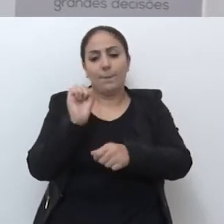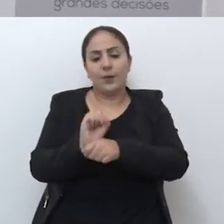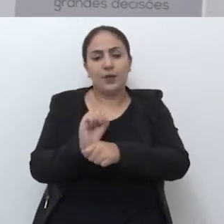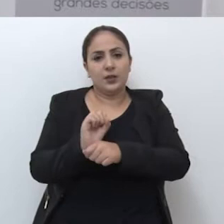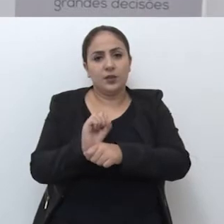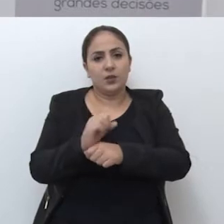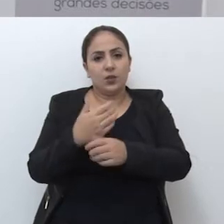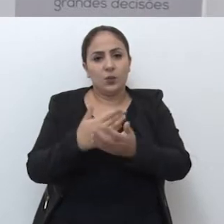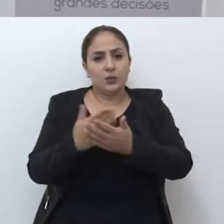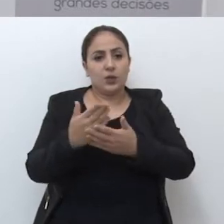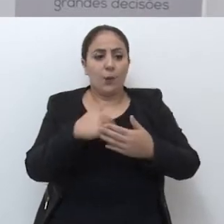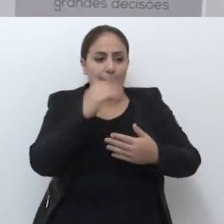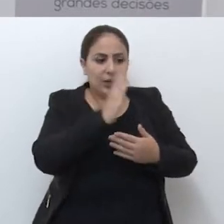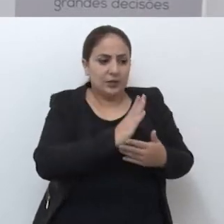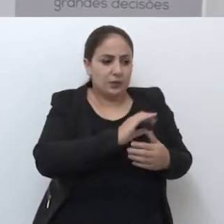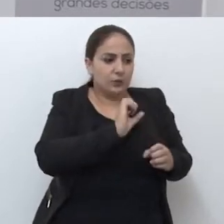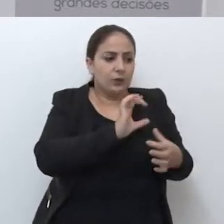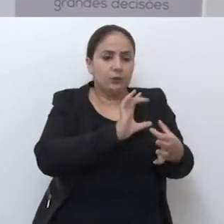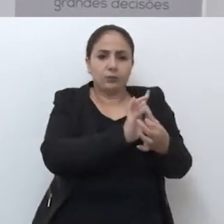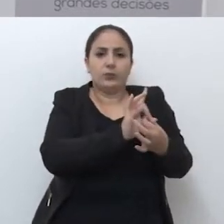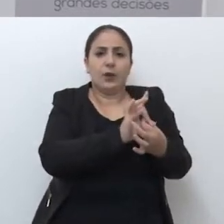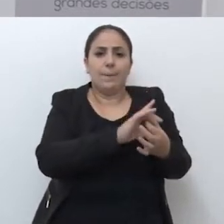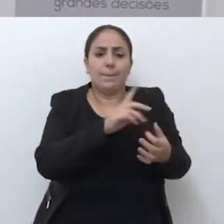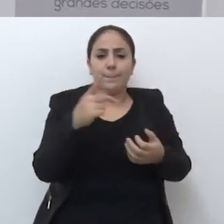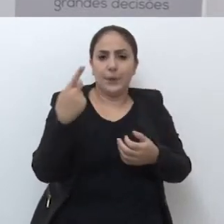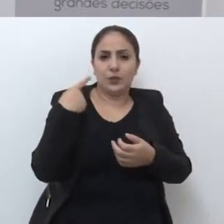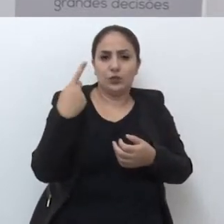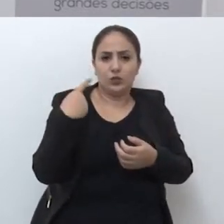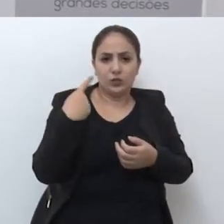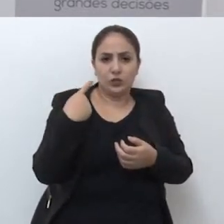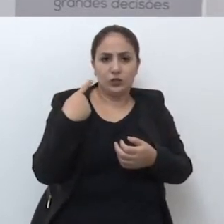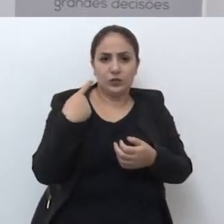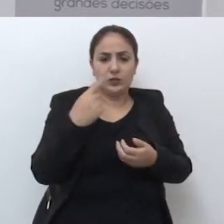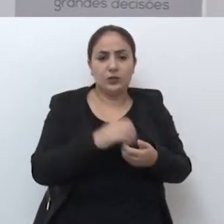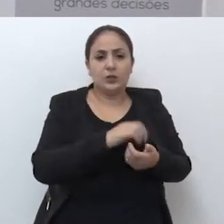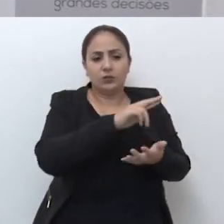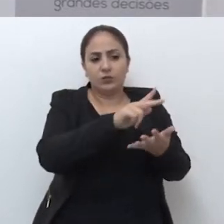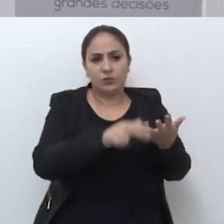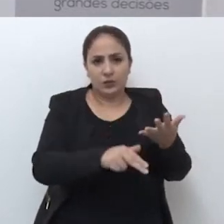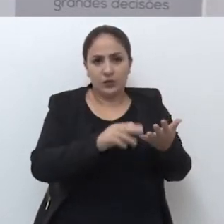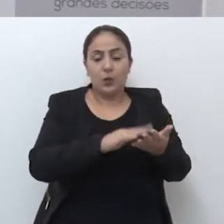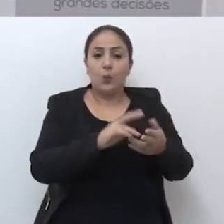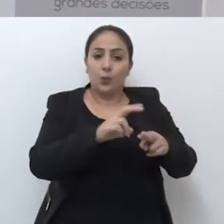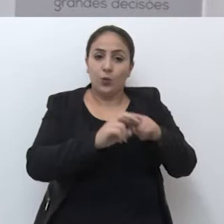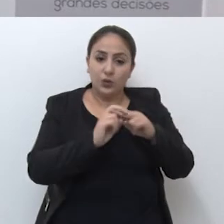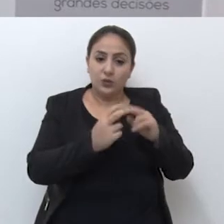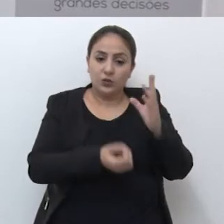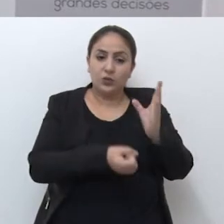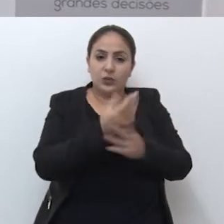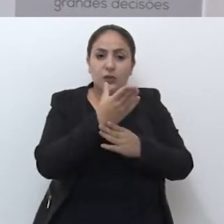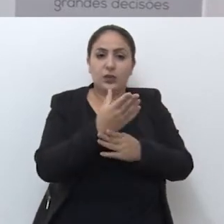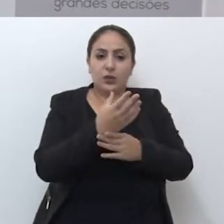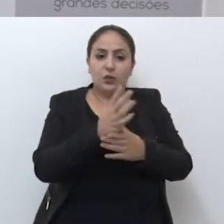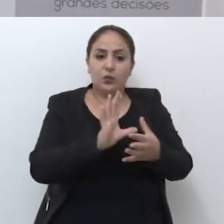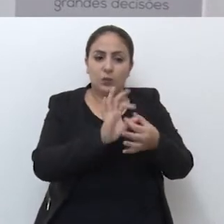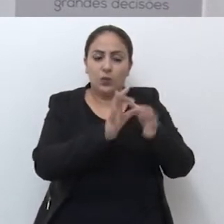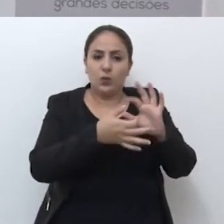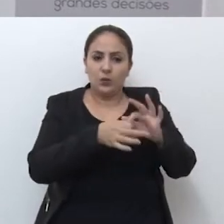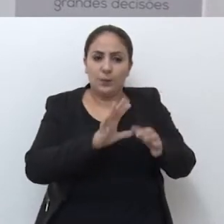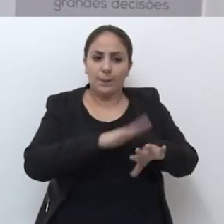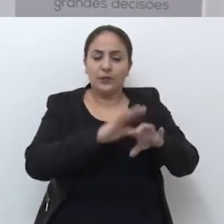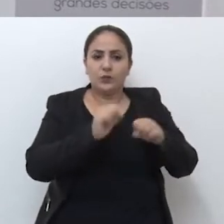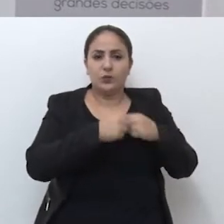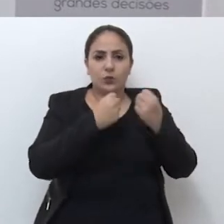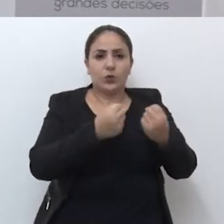estava adormecido, ficando o eleitor brasileiro encurralado entre partidos patrimonialistas e partidos socialistas. E dessa forma o conservadorismo surge com uma